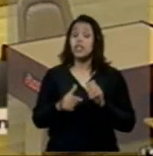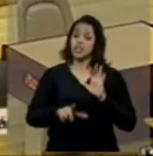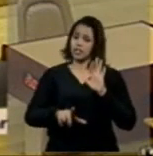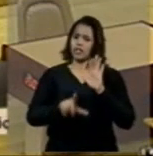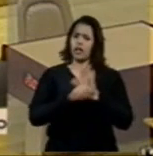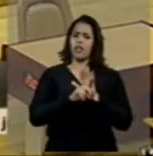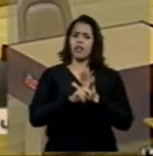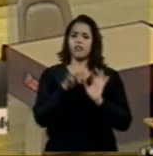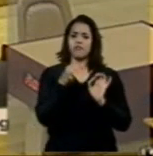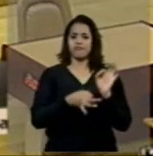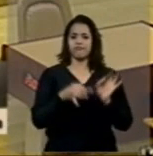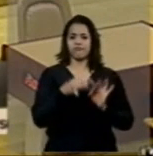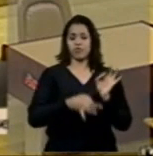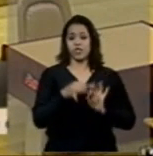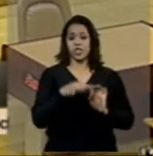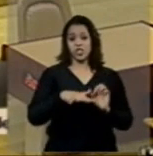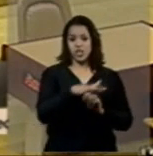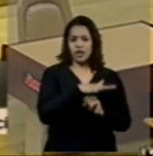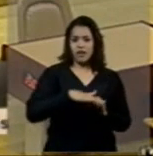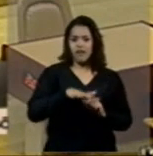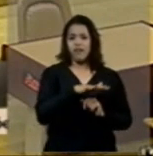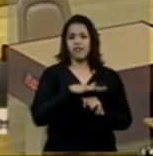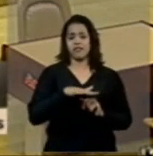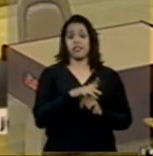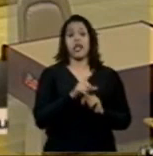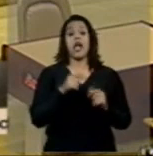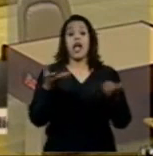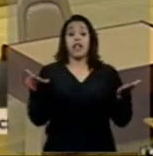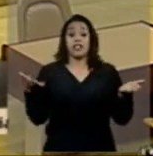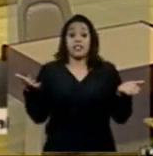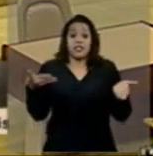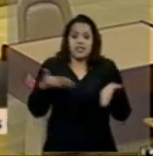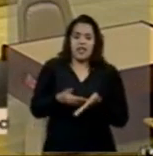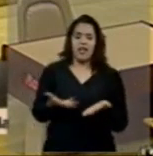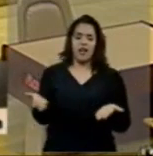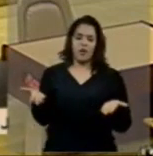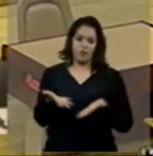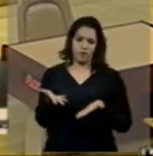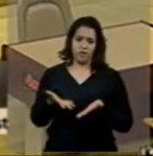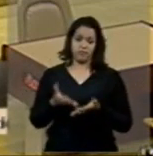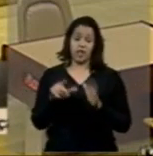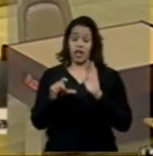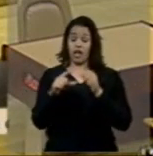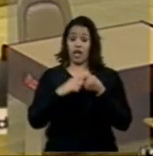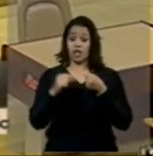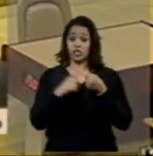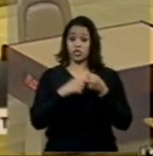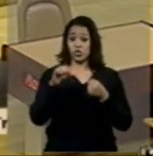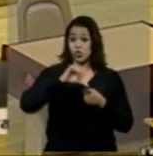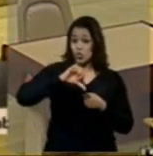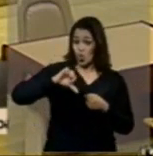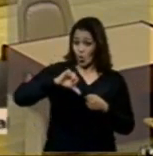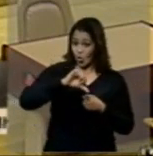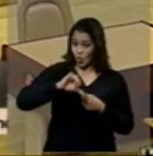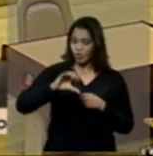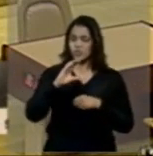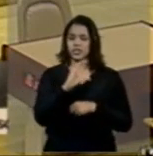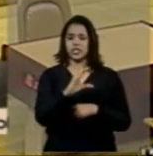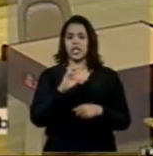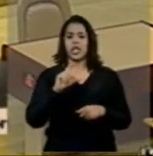ordenamento jurídico vigente, lá e até agora. Artigo 9º da CLT, que